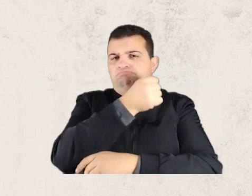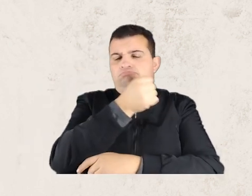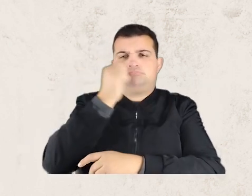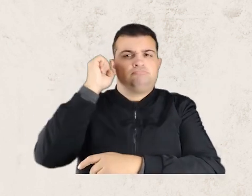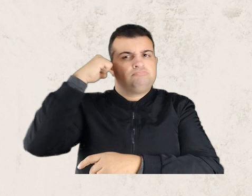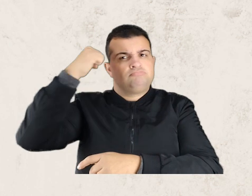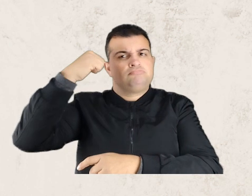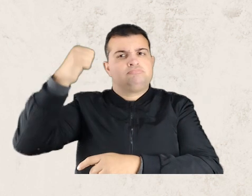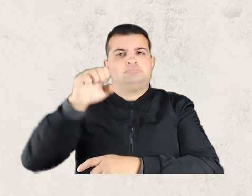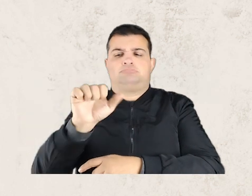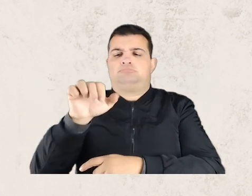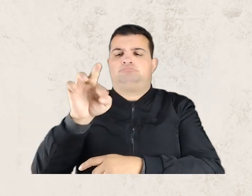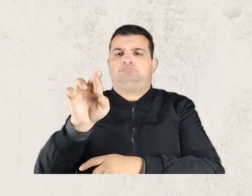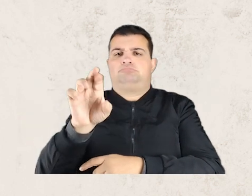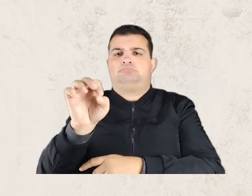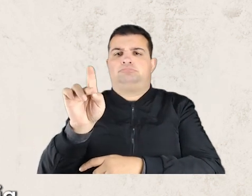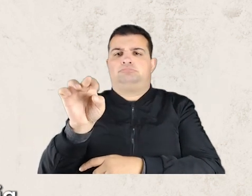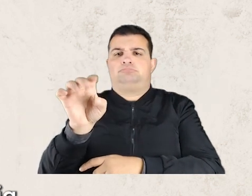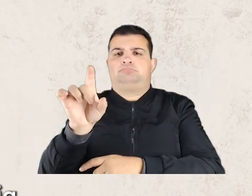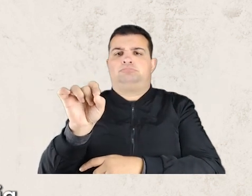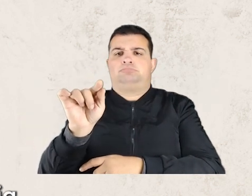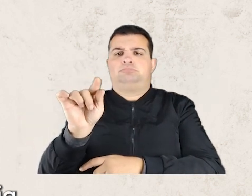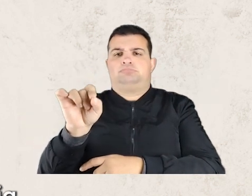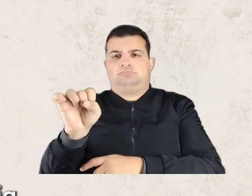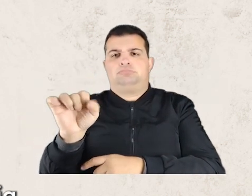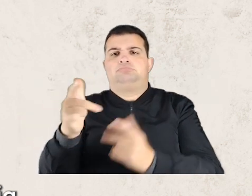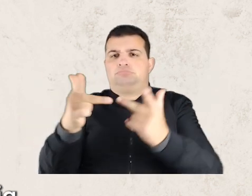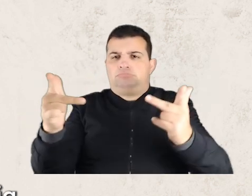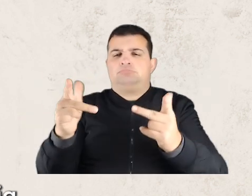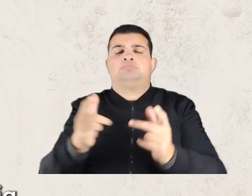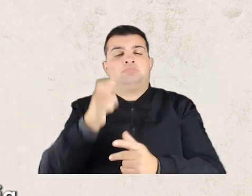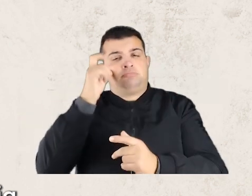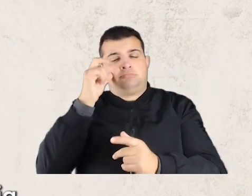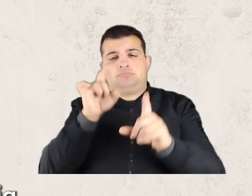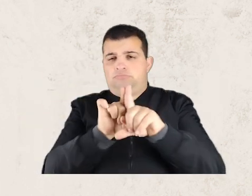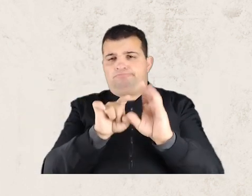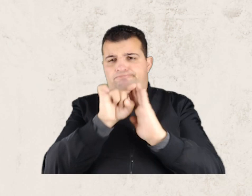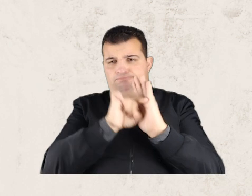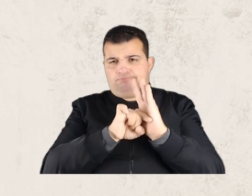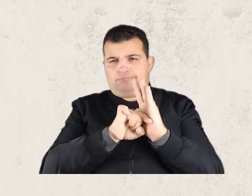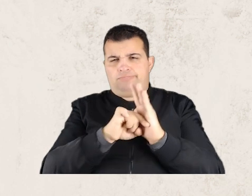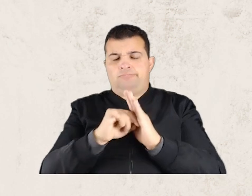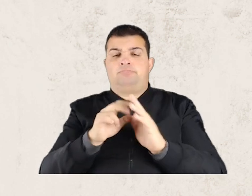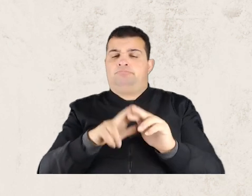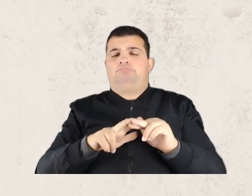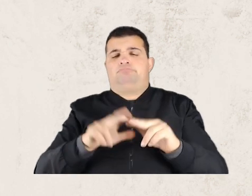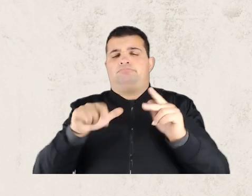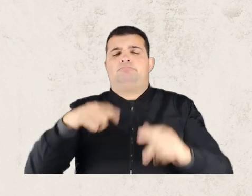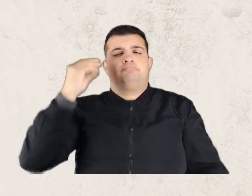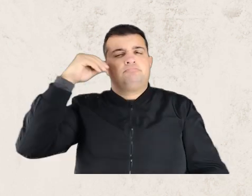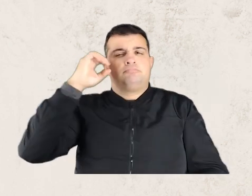também se espraia para outras áreas. Então, você tem interesses em psicologia social de